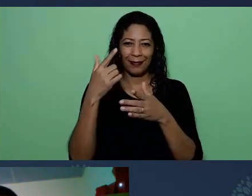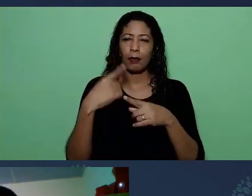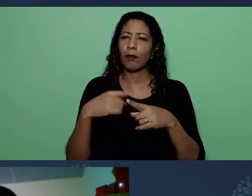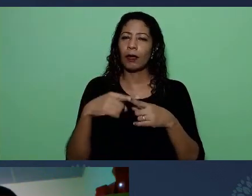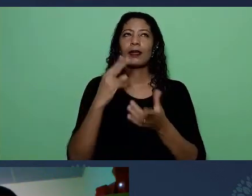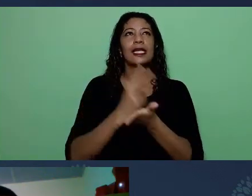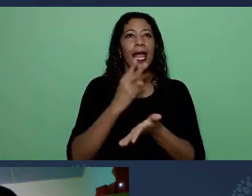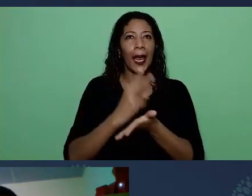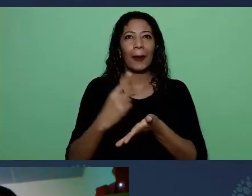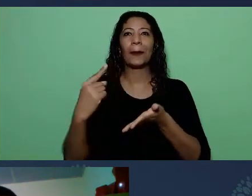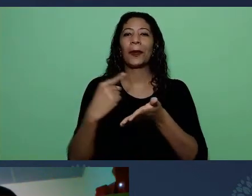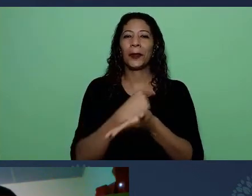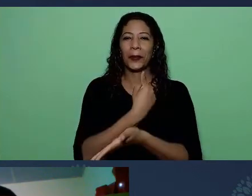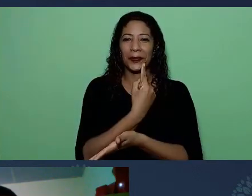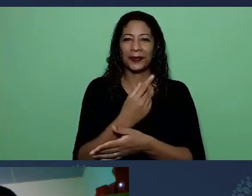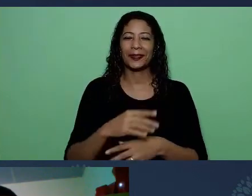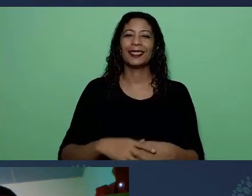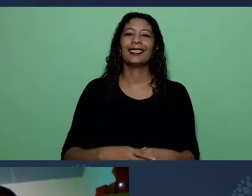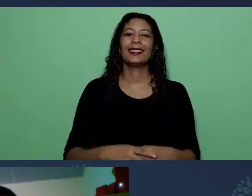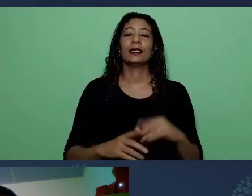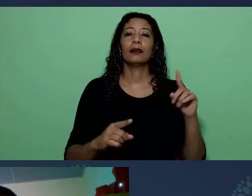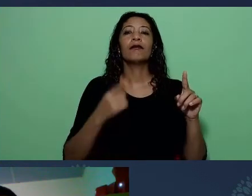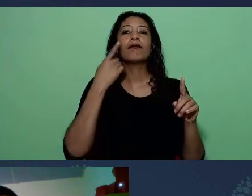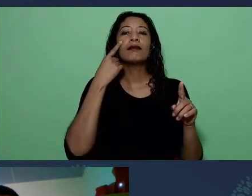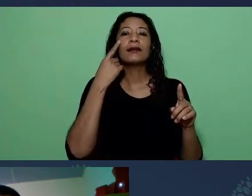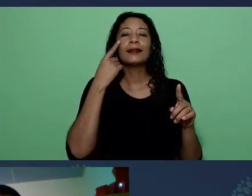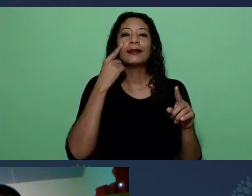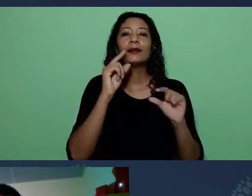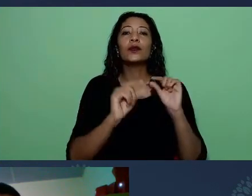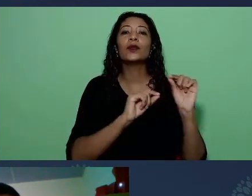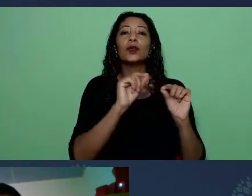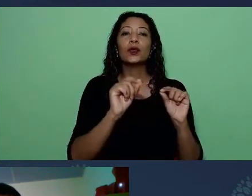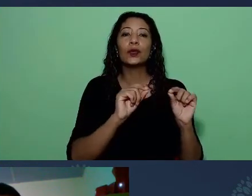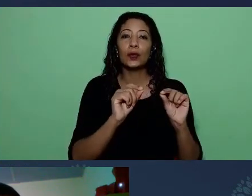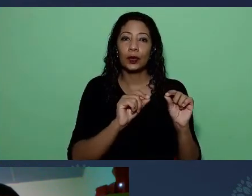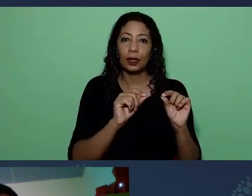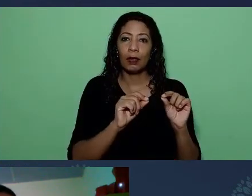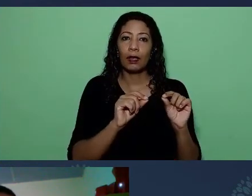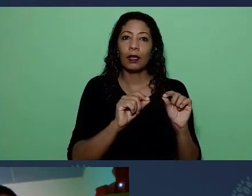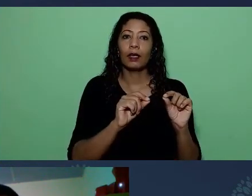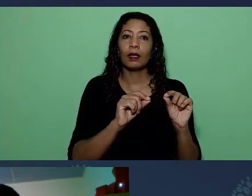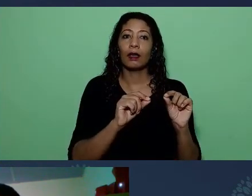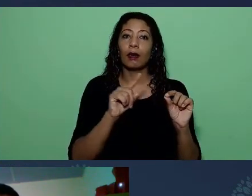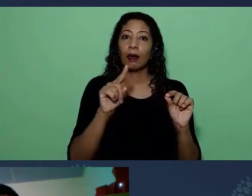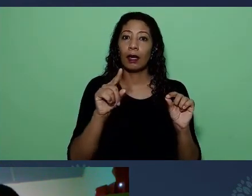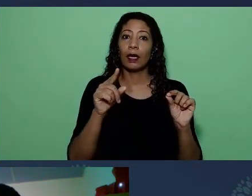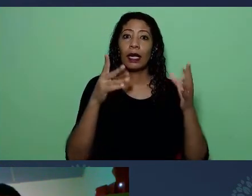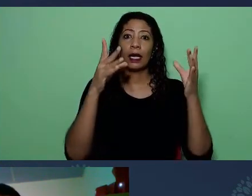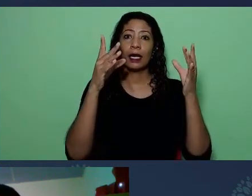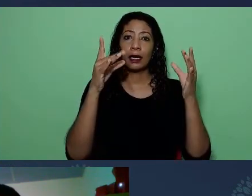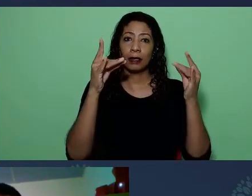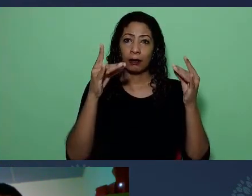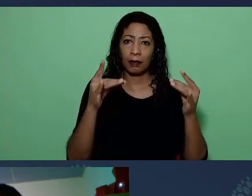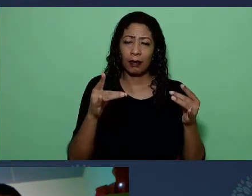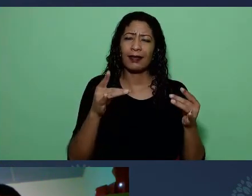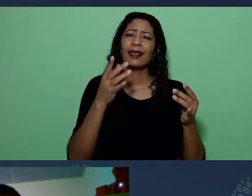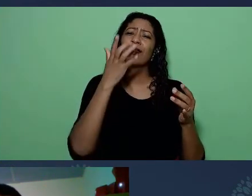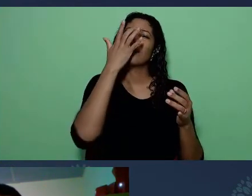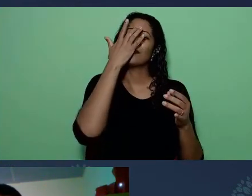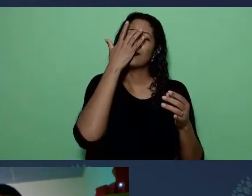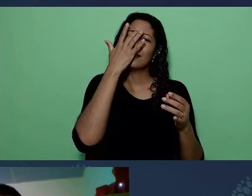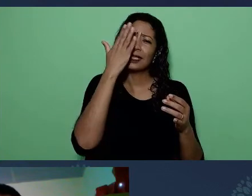é feita. Vocês viram que, naquele momento, é muito descrito, é aceitável, é natural que